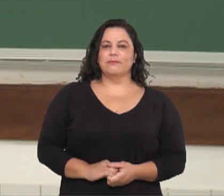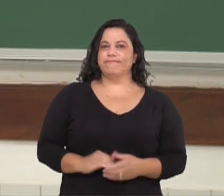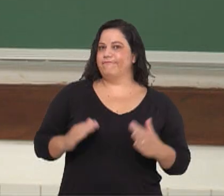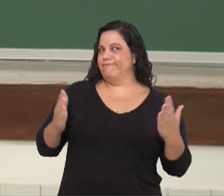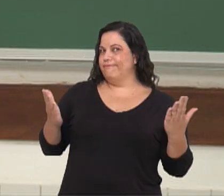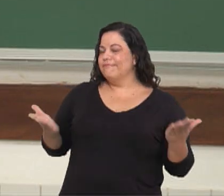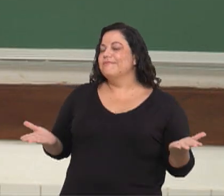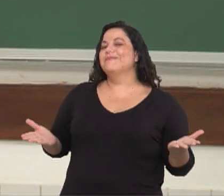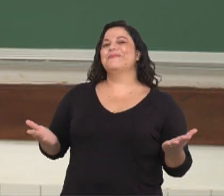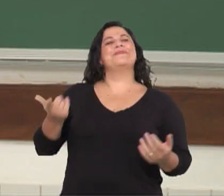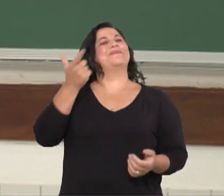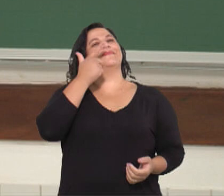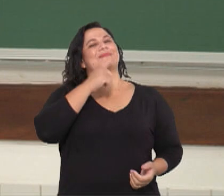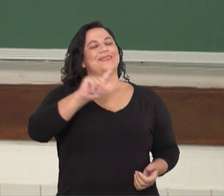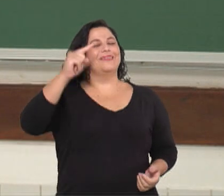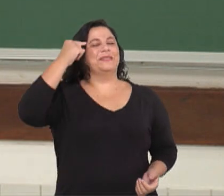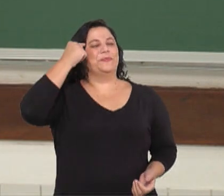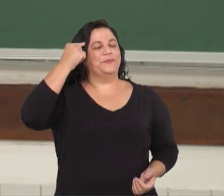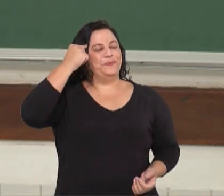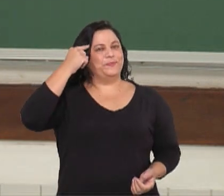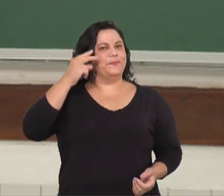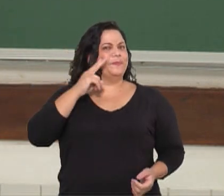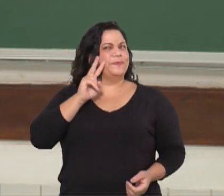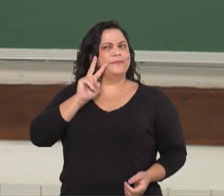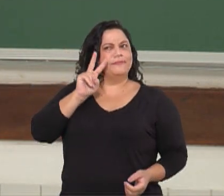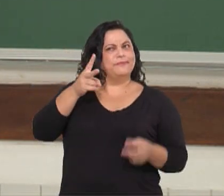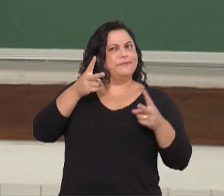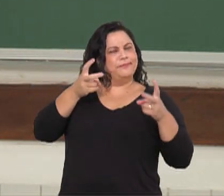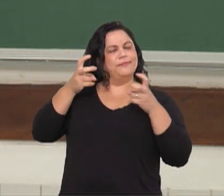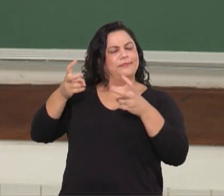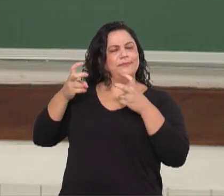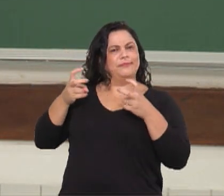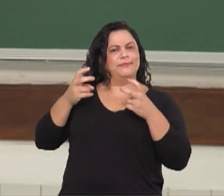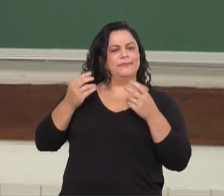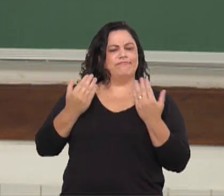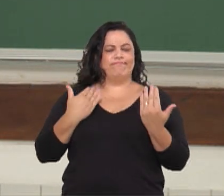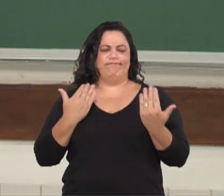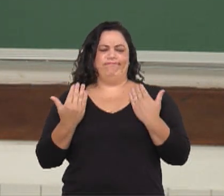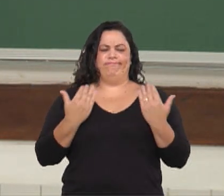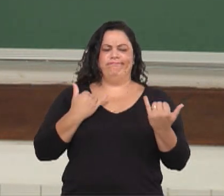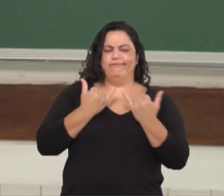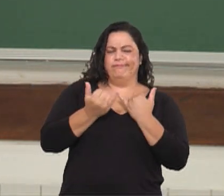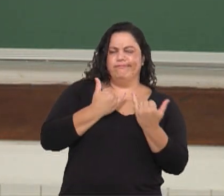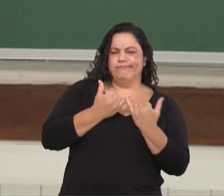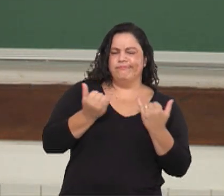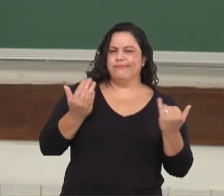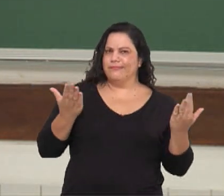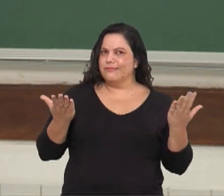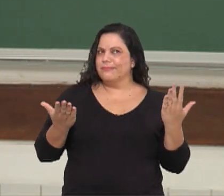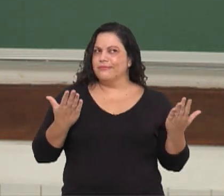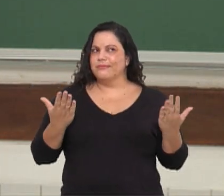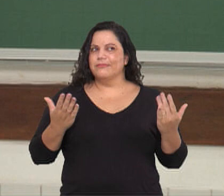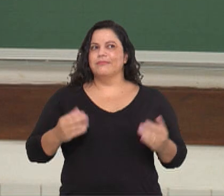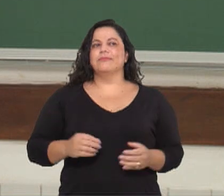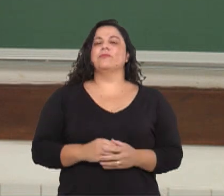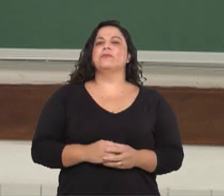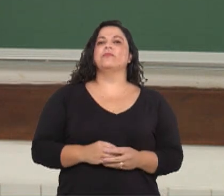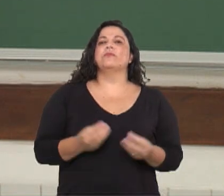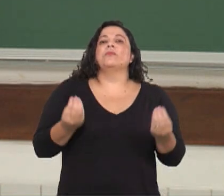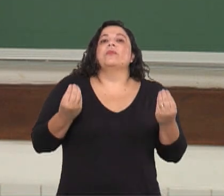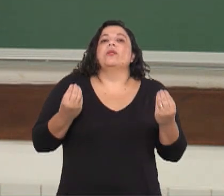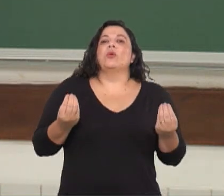E aí, conseguiram pensar? Viram as semelhanças entre esses conectivos? Vamos dar uma olhadinha?